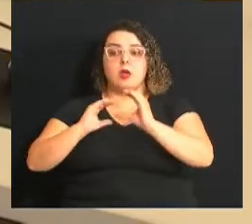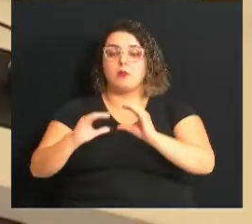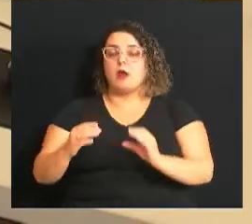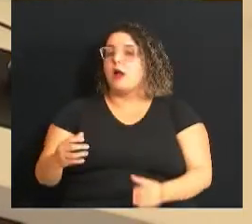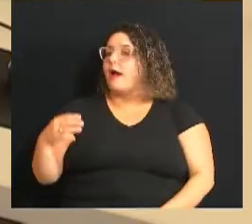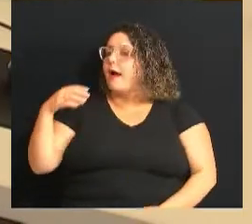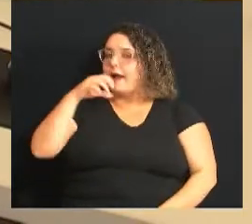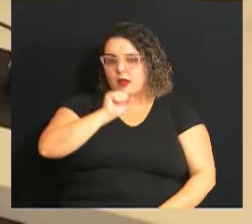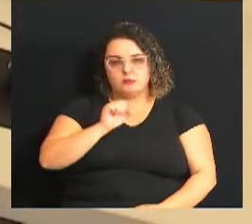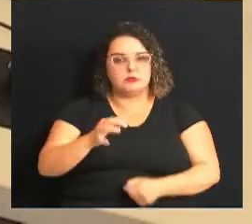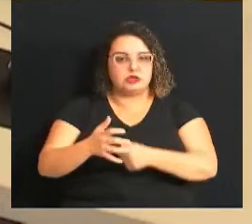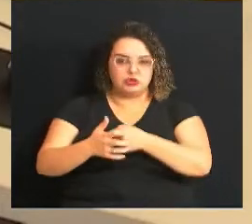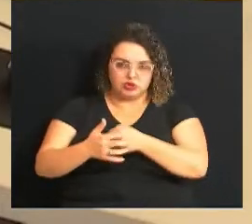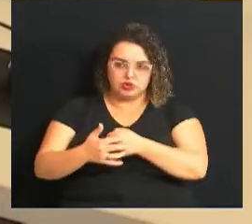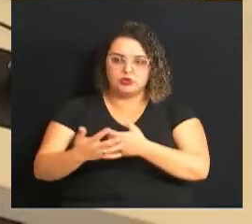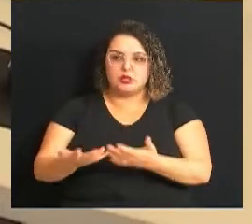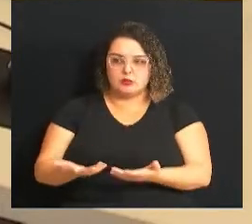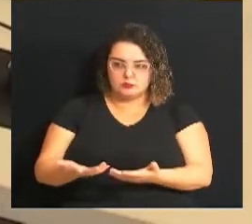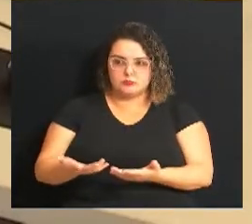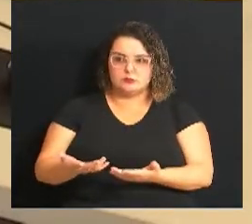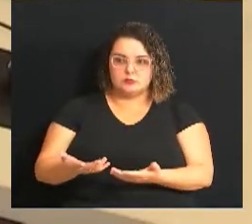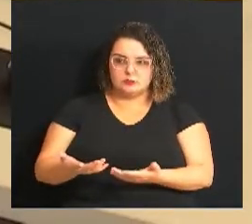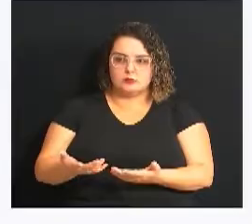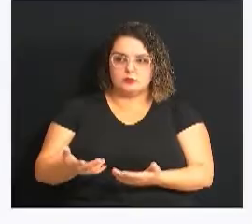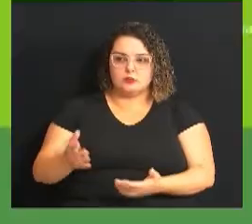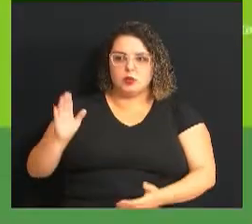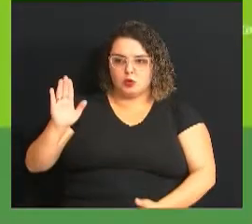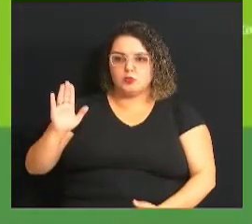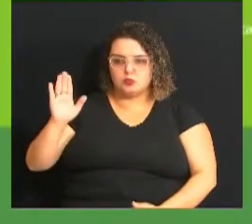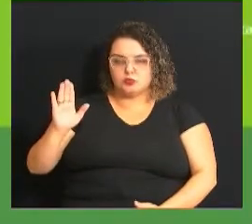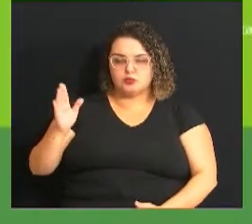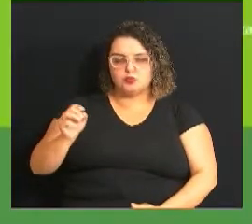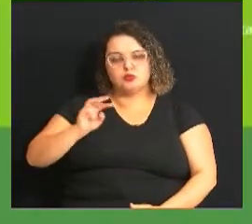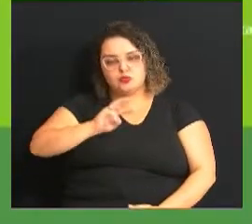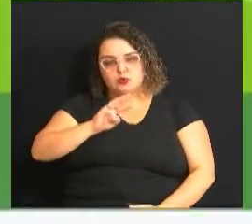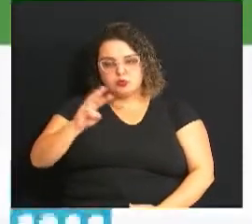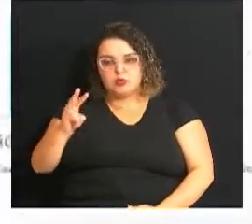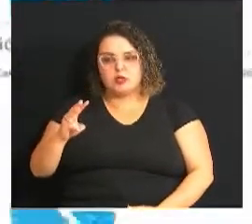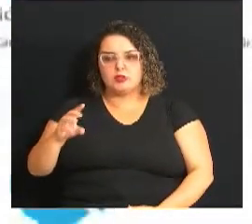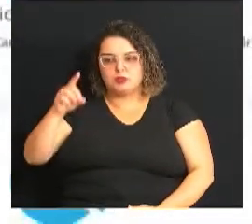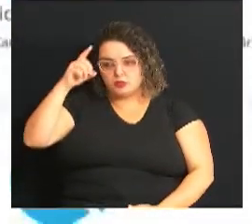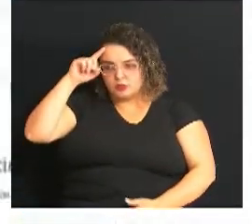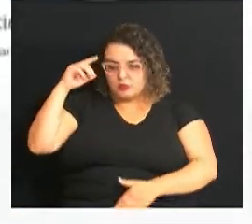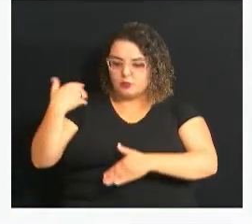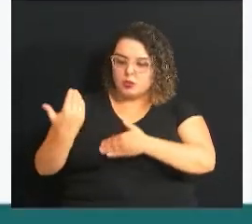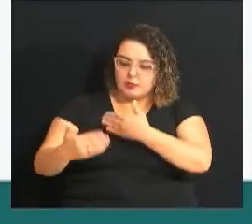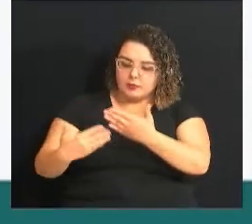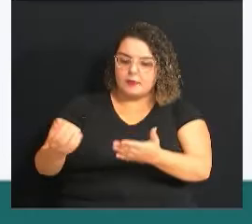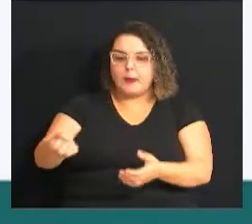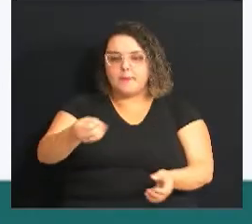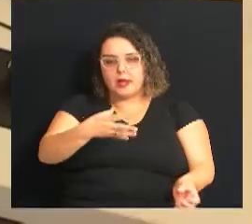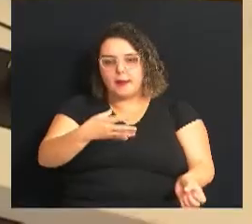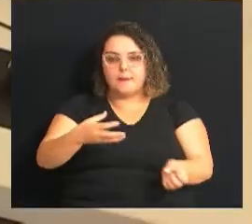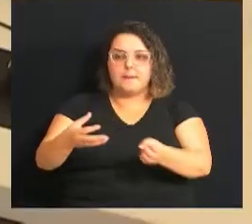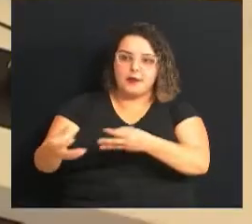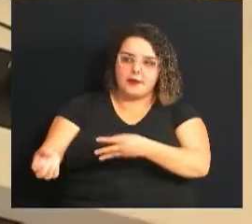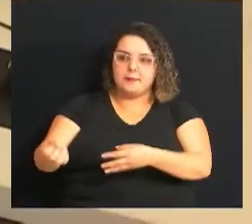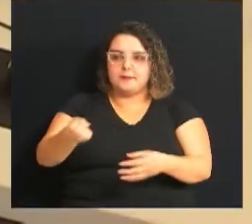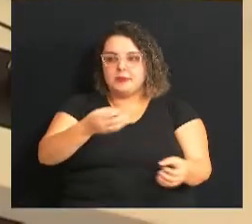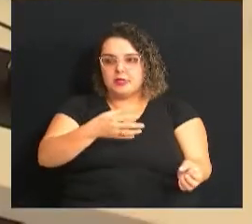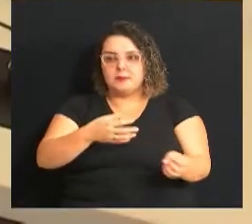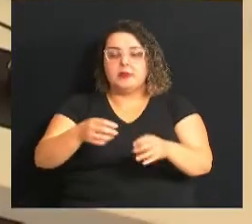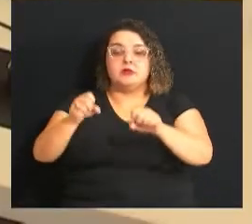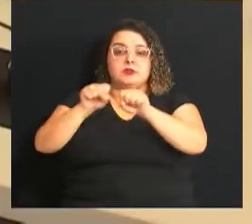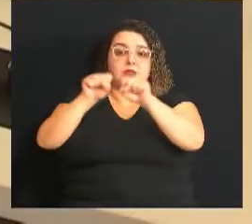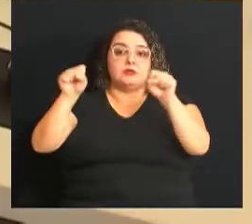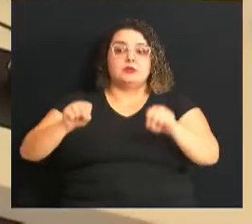com o Siscam de Contas. Ao longo do dia ele vai sofrendo atualizações e o sistema vai contar